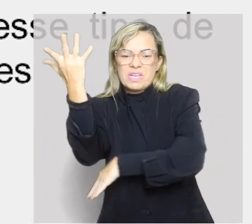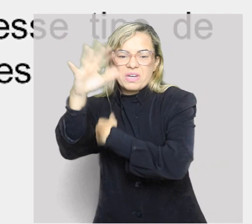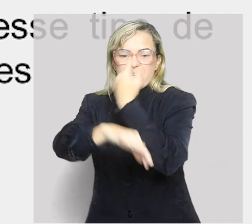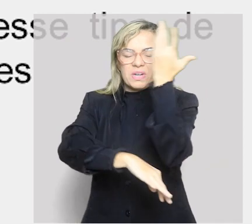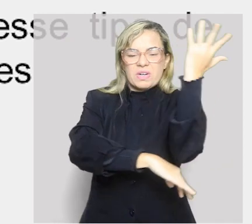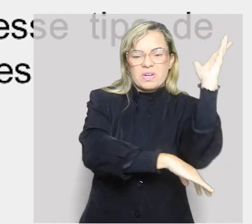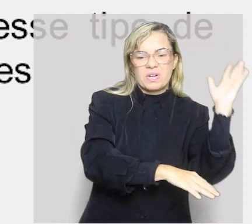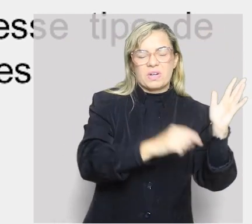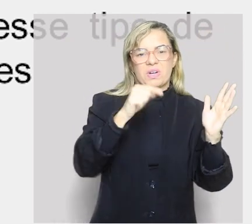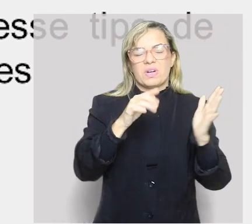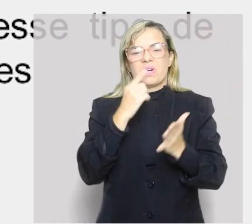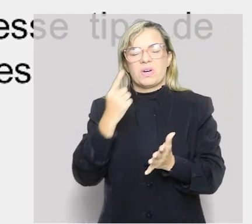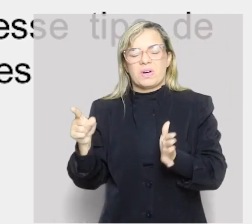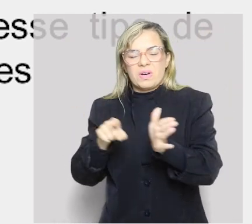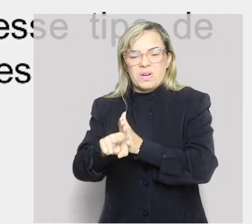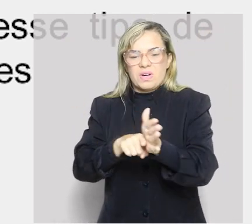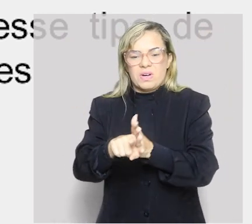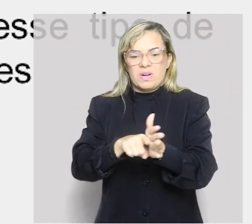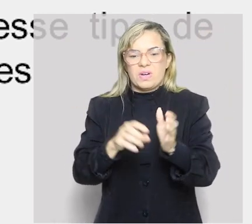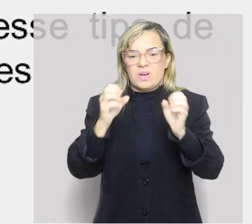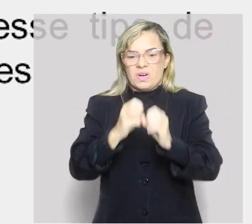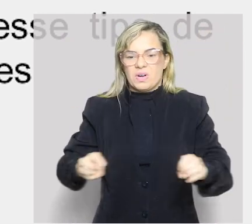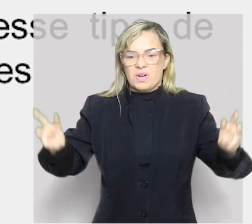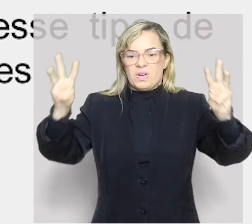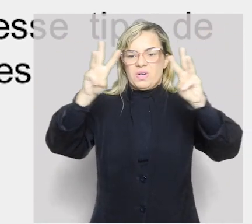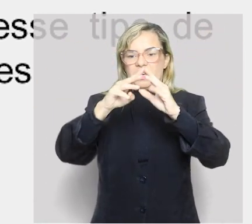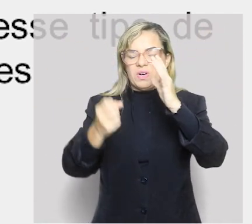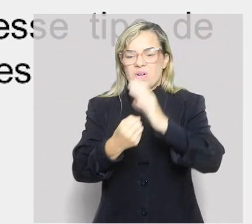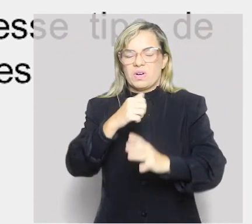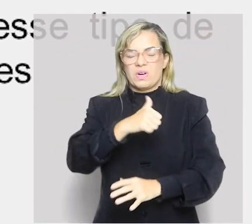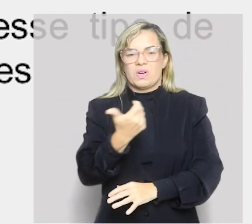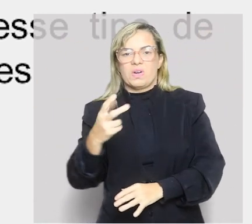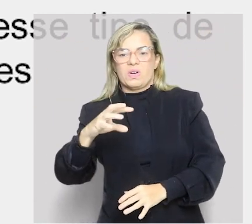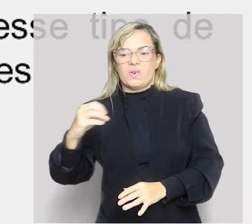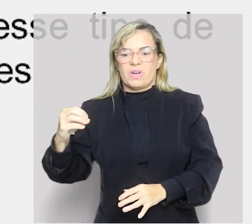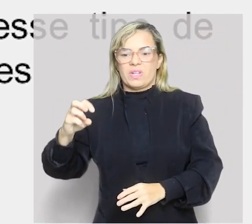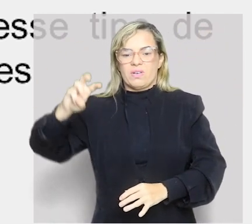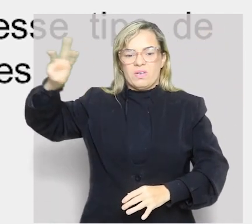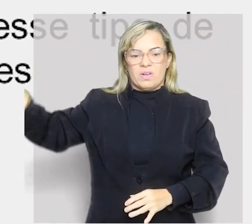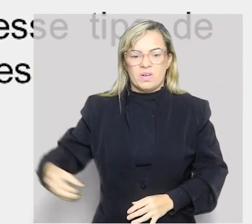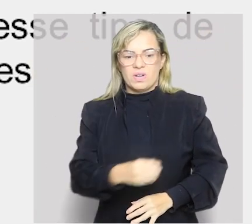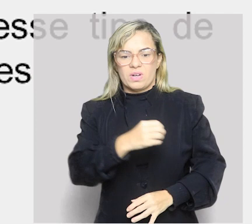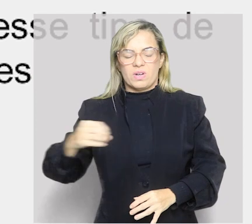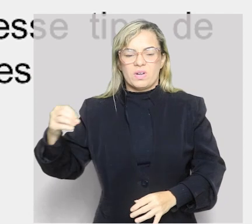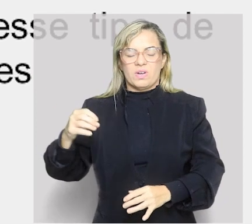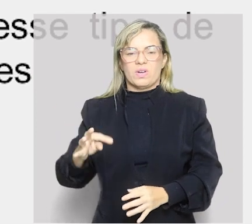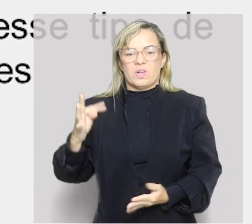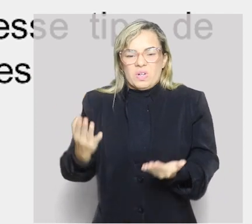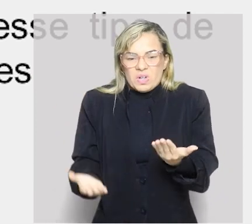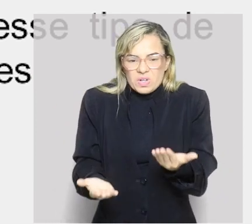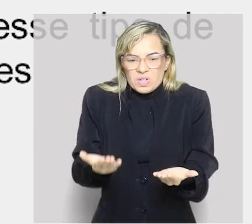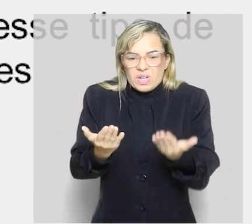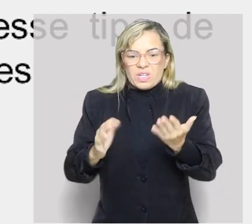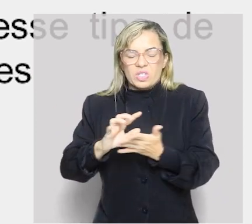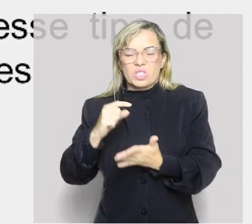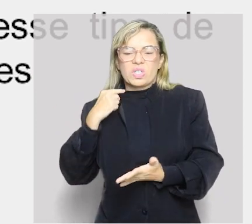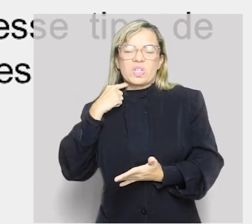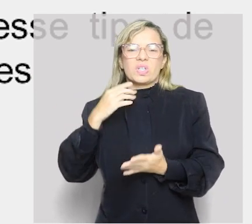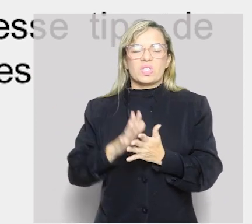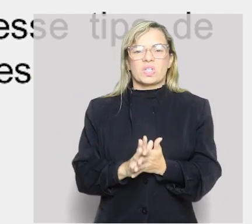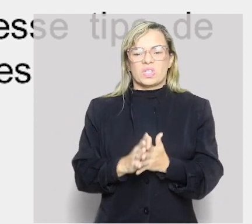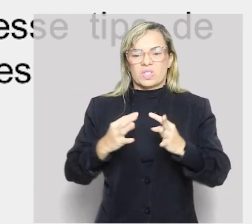hoje 150 milhões de toneladas de lixo eletroeletrônico por ano, e esse tipo de resíduo cresce a